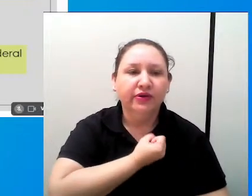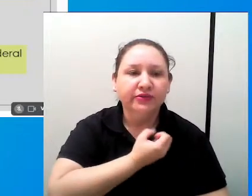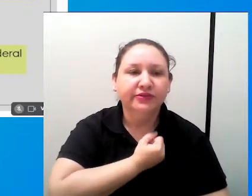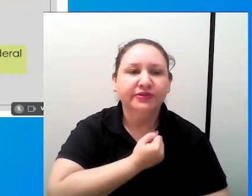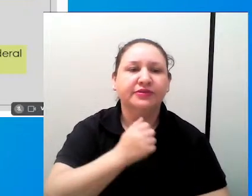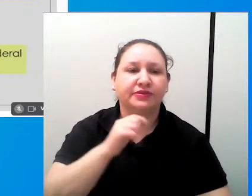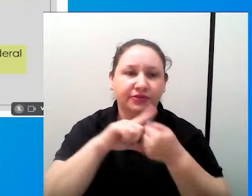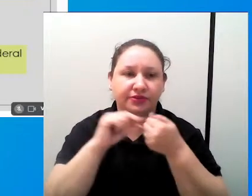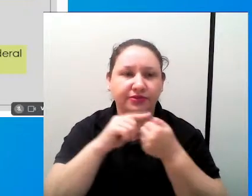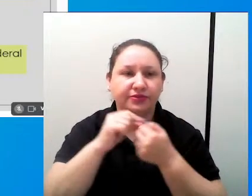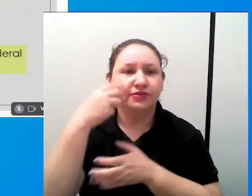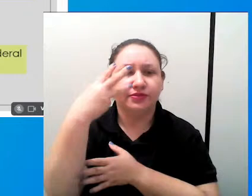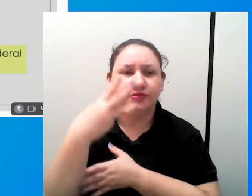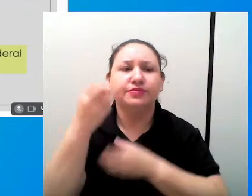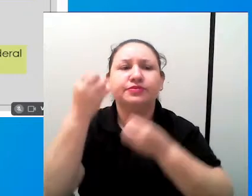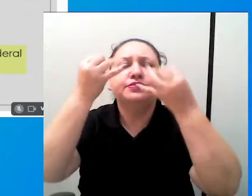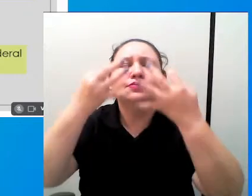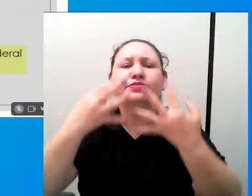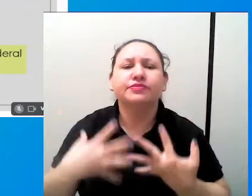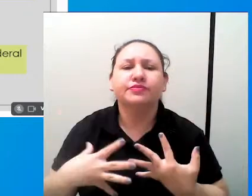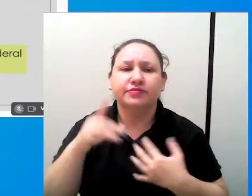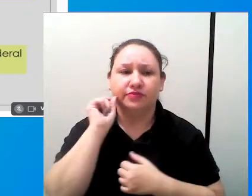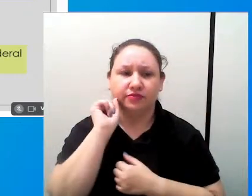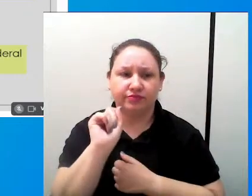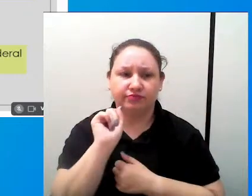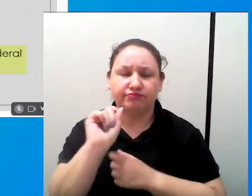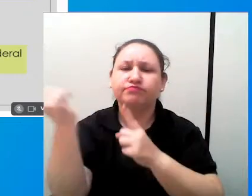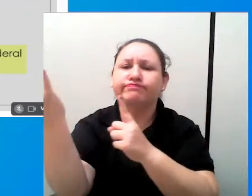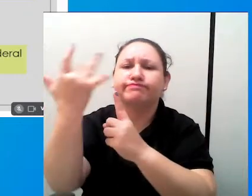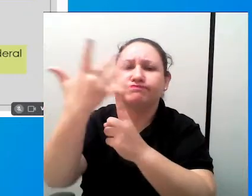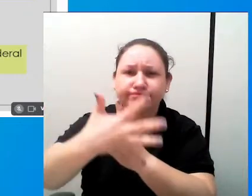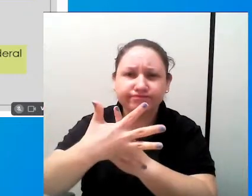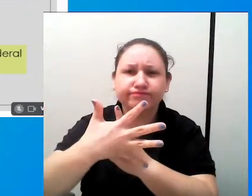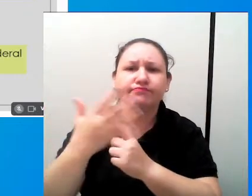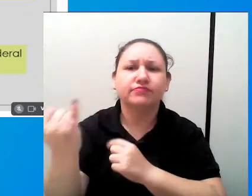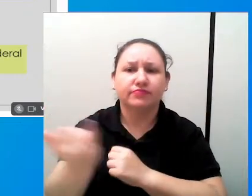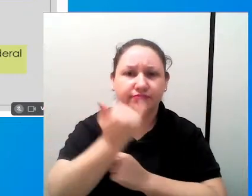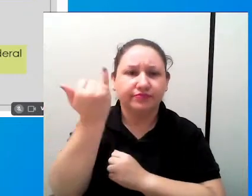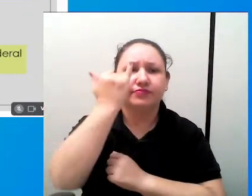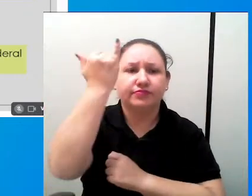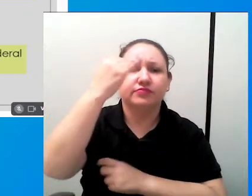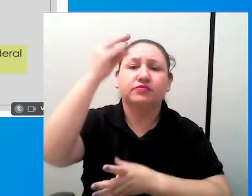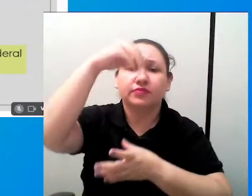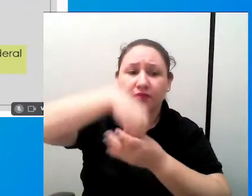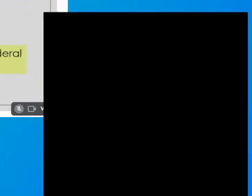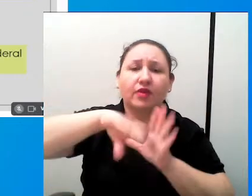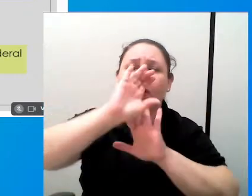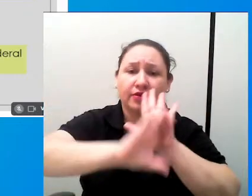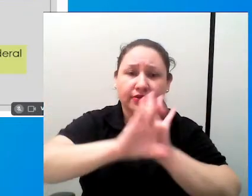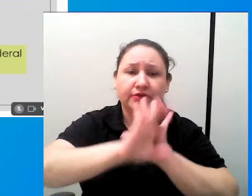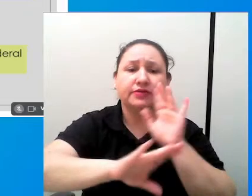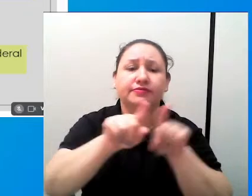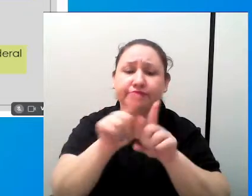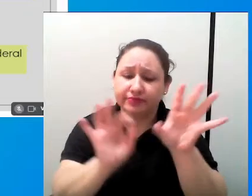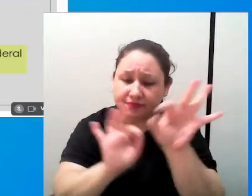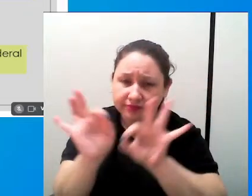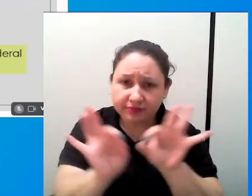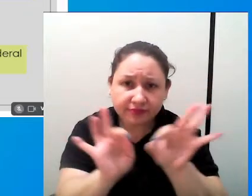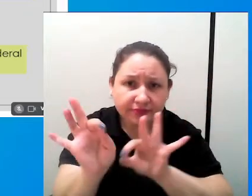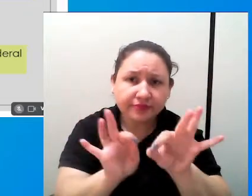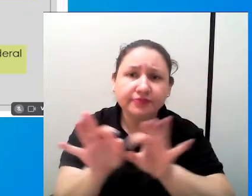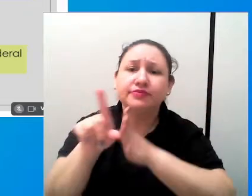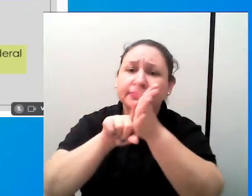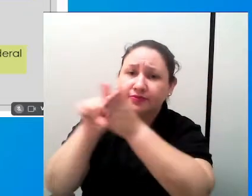extensão na educação superior brasileira, ela é a atividade, né, que se integra à matriz curricular e à organização da pesquisa,